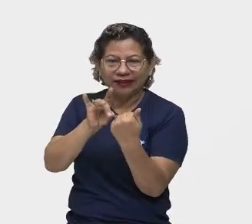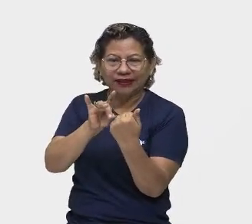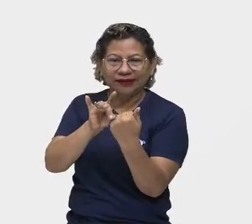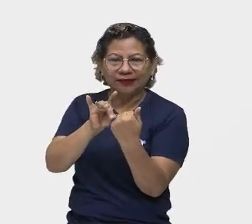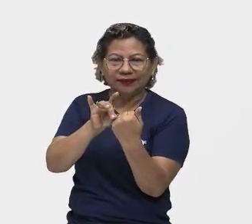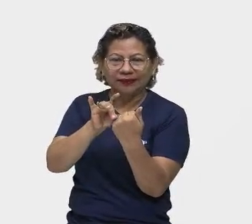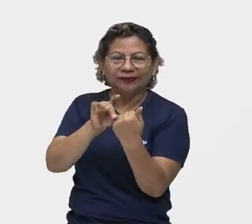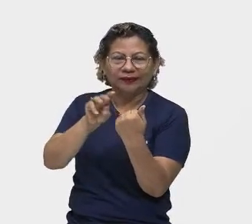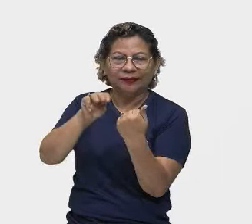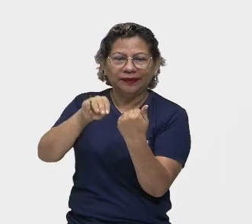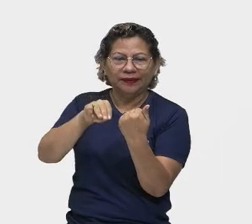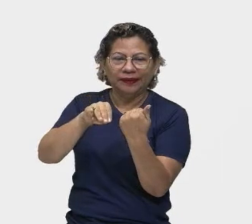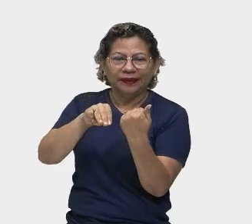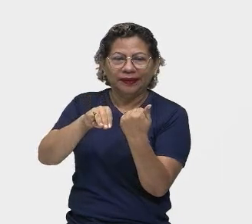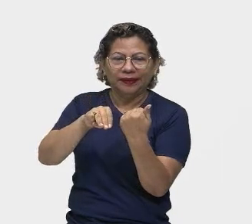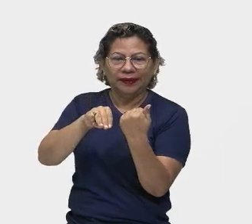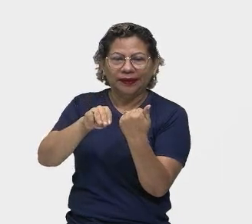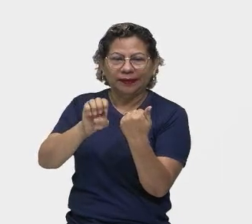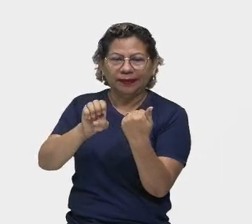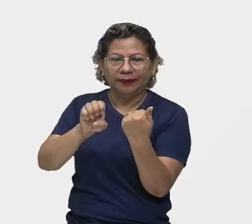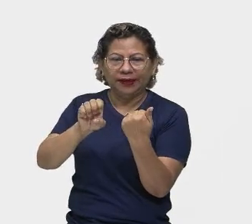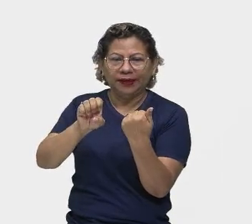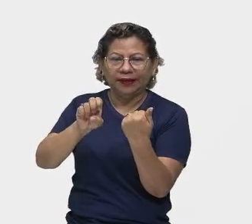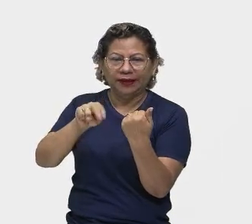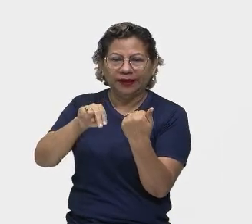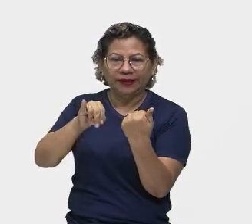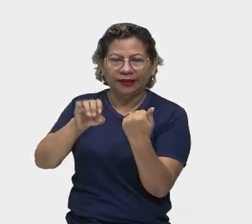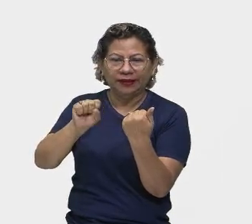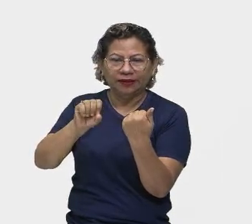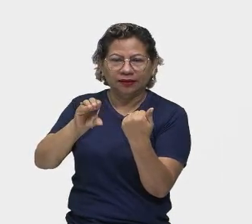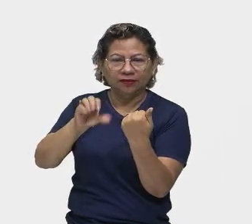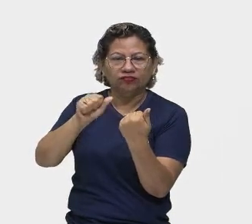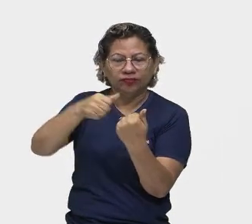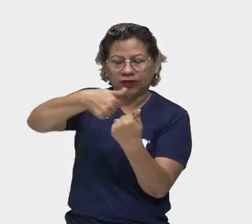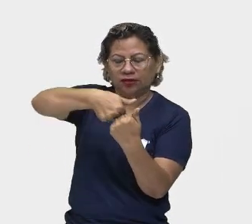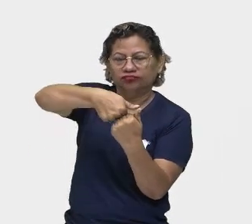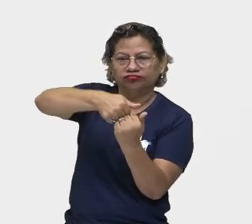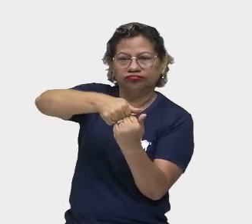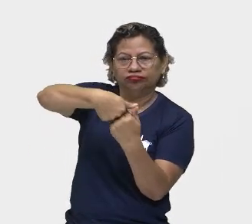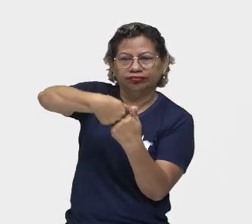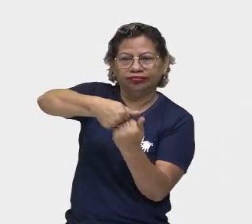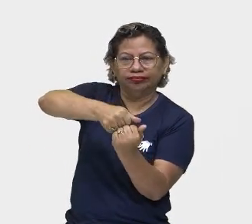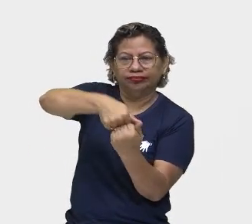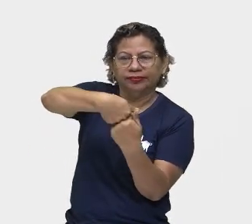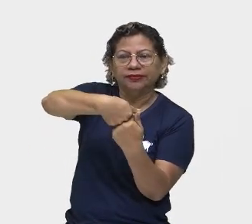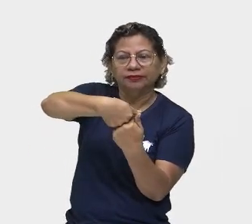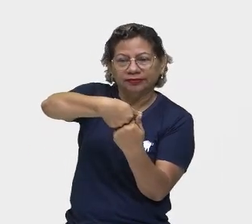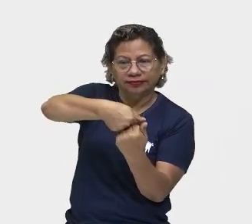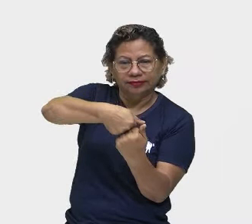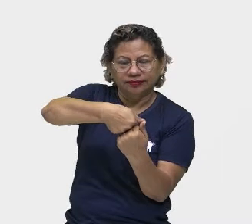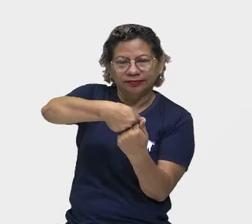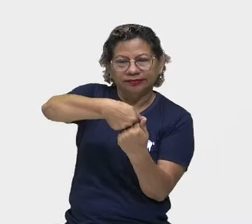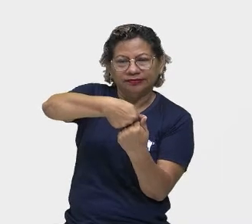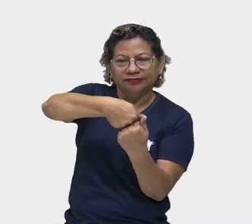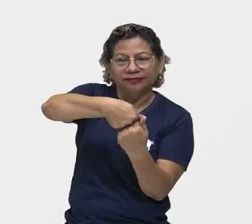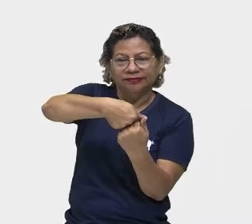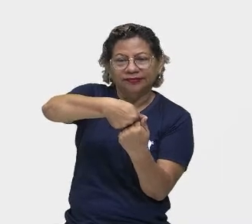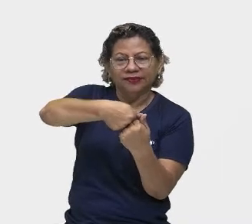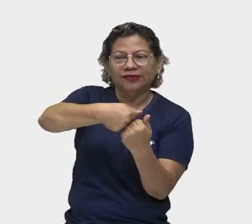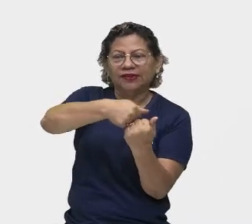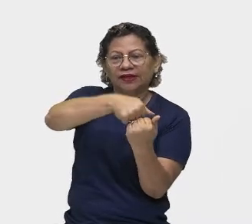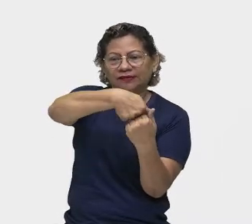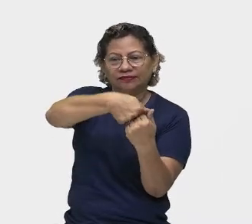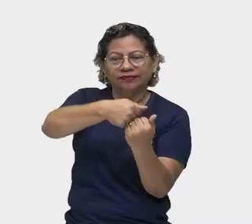nós extremidades e são Unidas pelos ligamentos essa imagem ao lado mostra para gente a